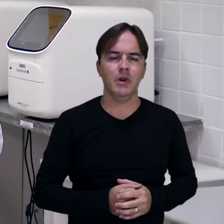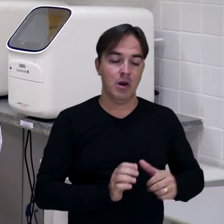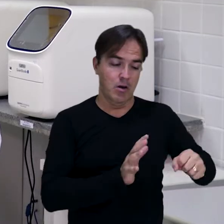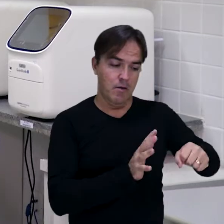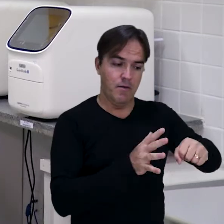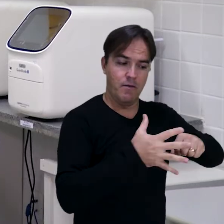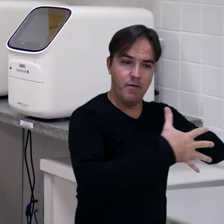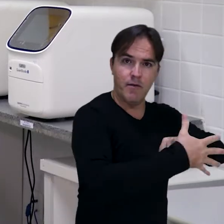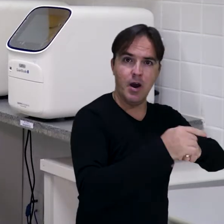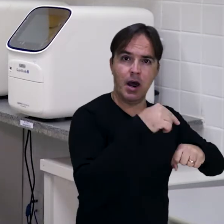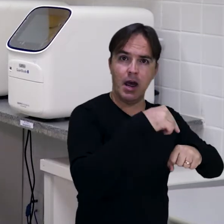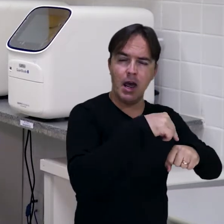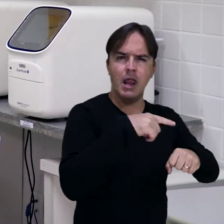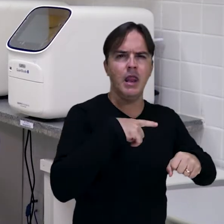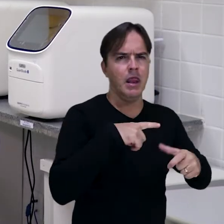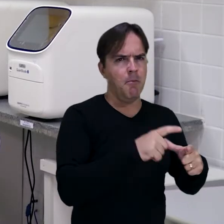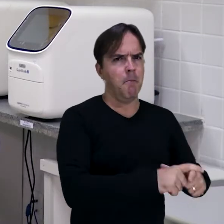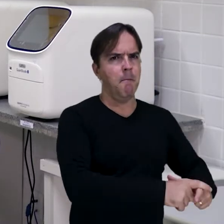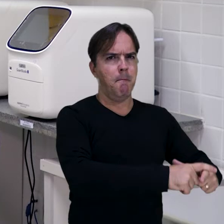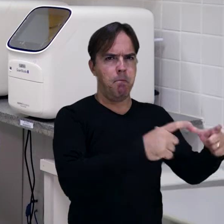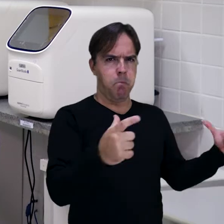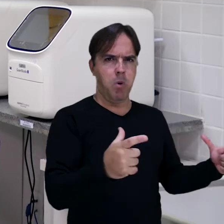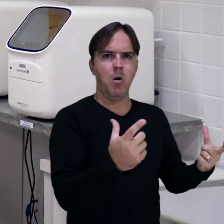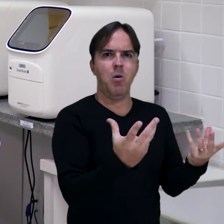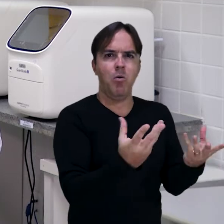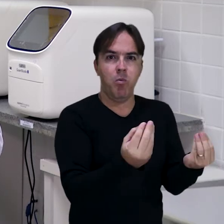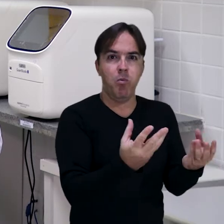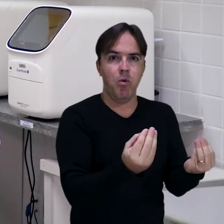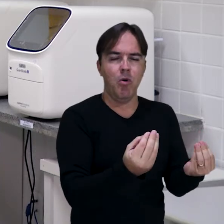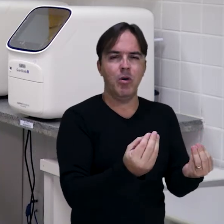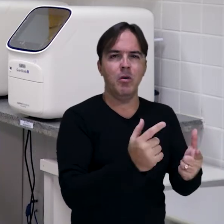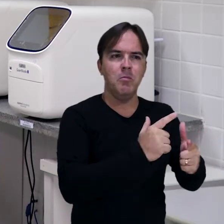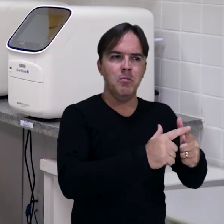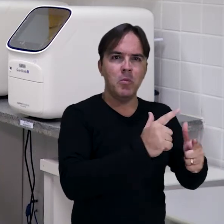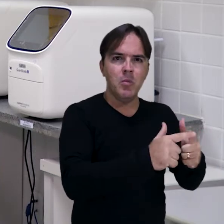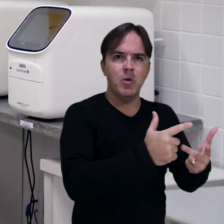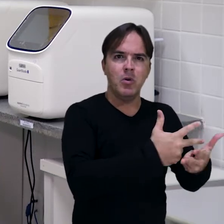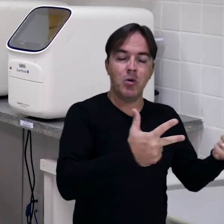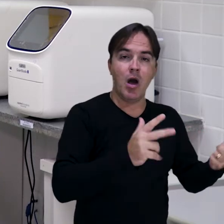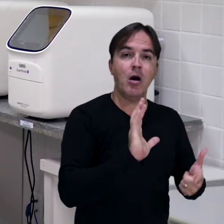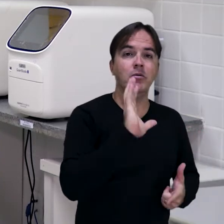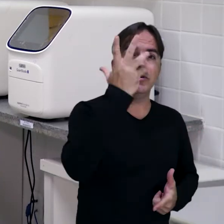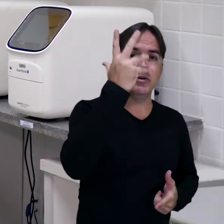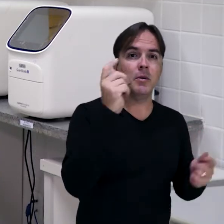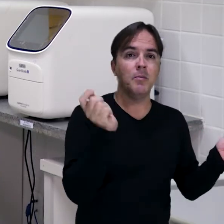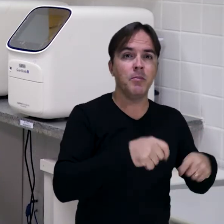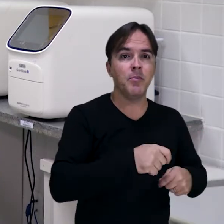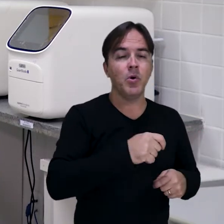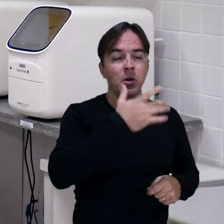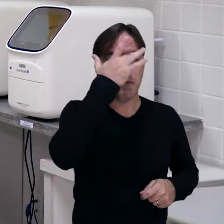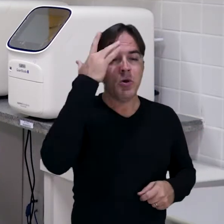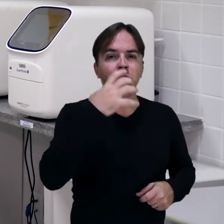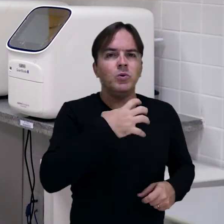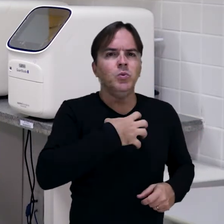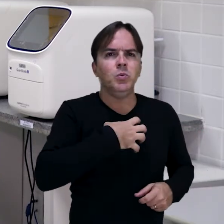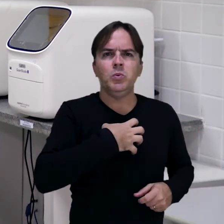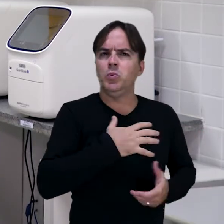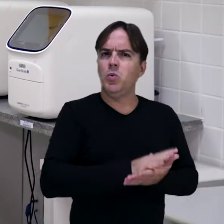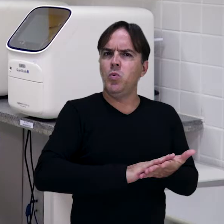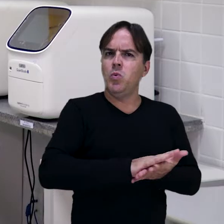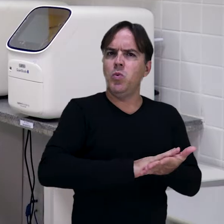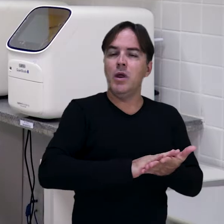amplo espectro clínico. E esse espectro clínico ele pode vir desde indivíduos assintomáticos